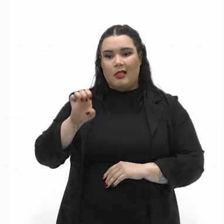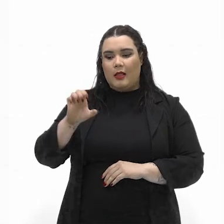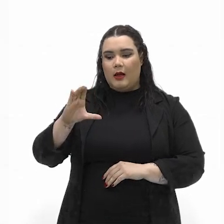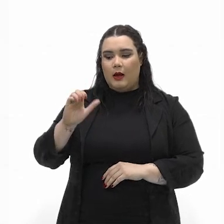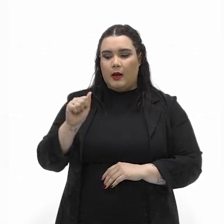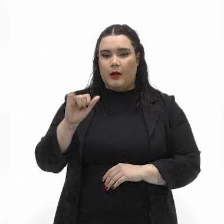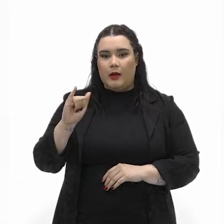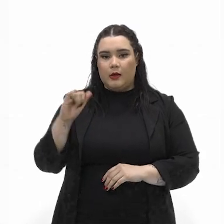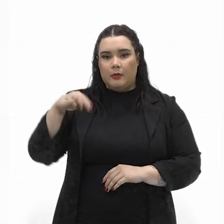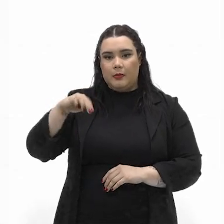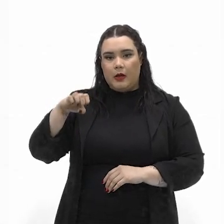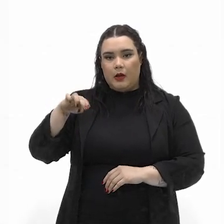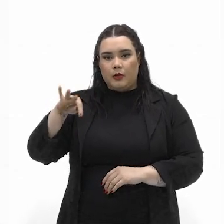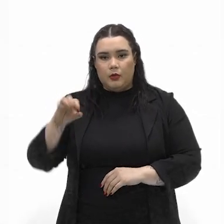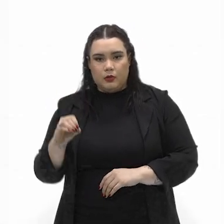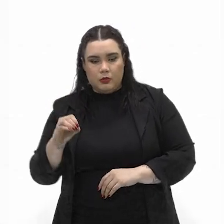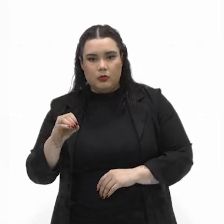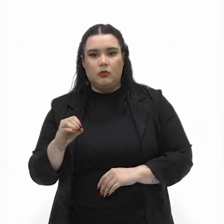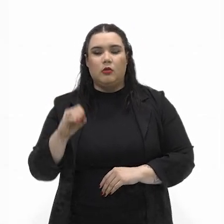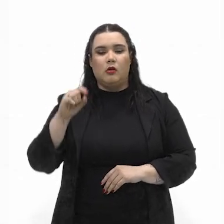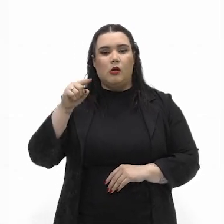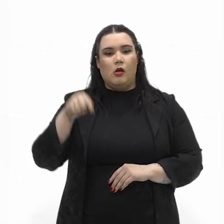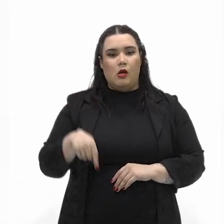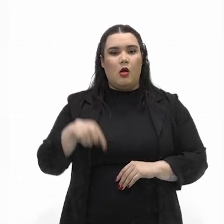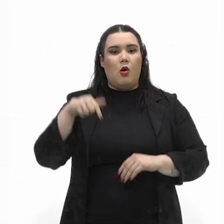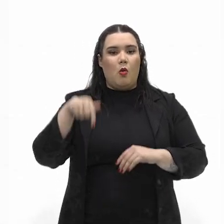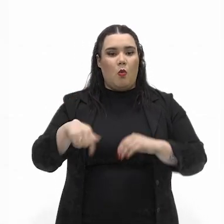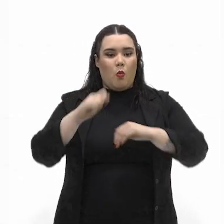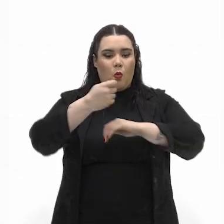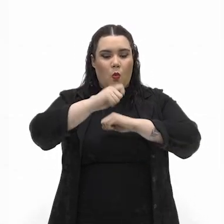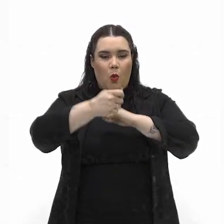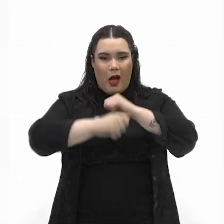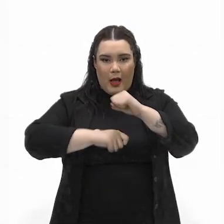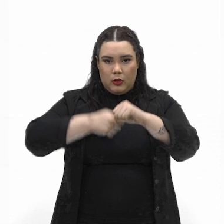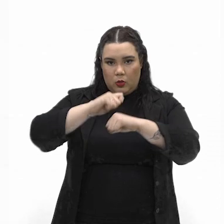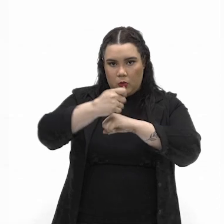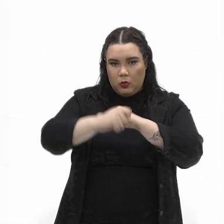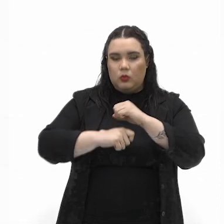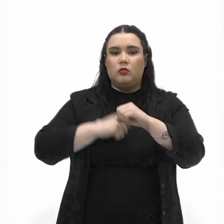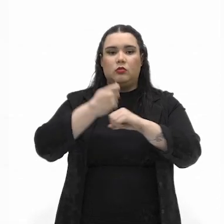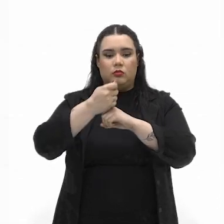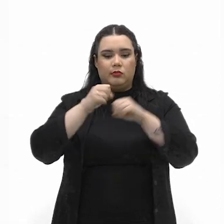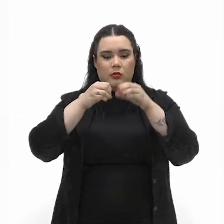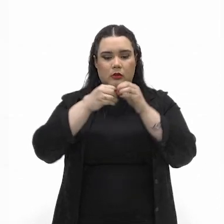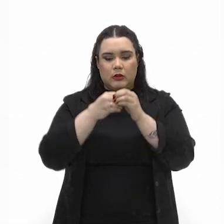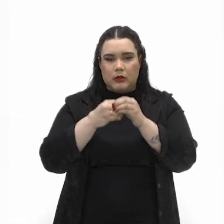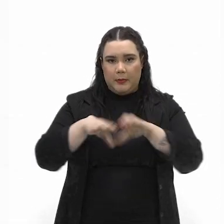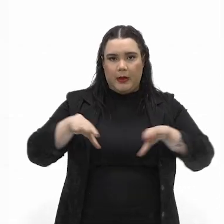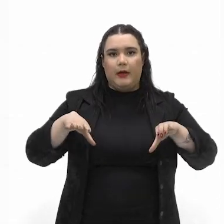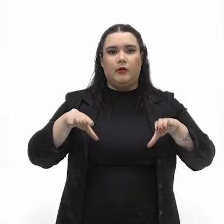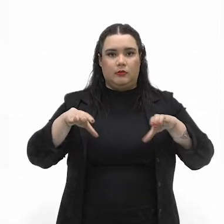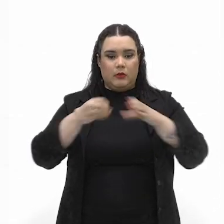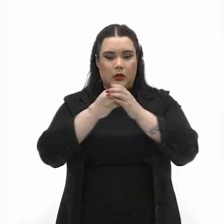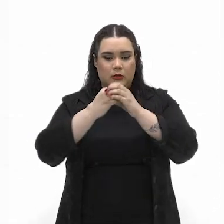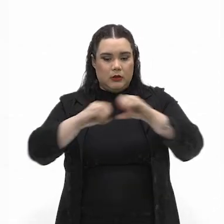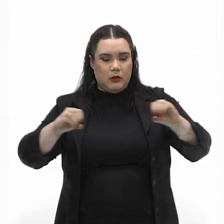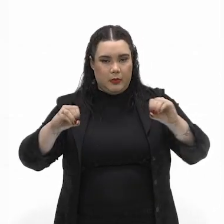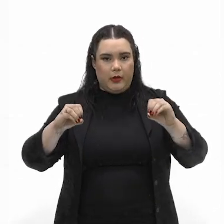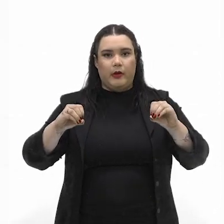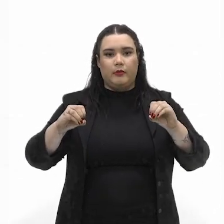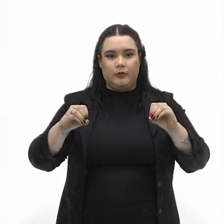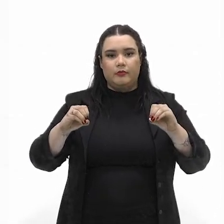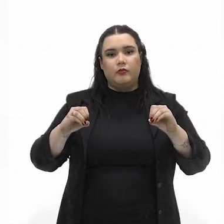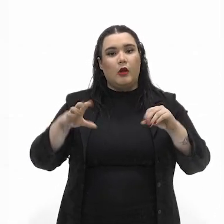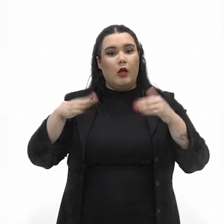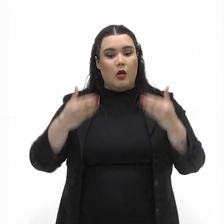Decaimento é quando um átomo que está instável, ele se desintegra, se transforma em outro. E aí, nessa desintegração,